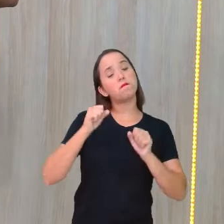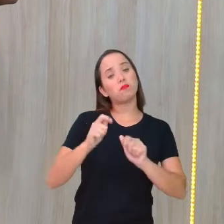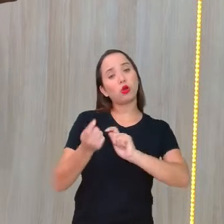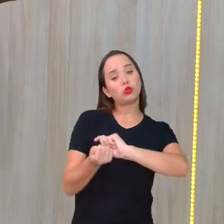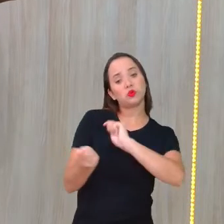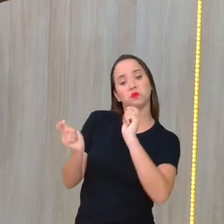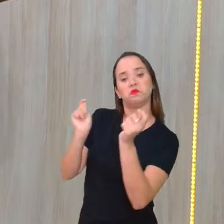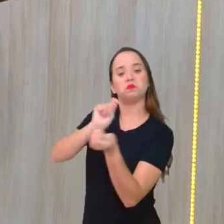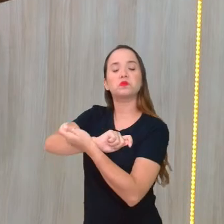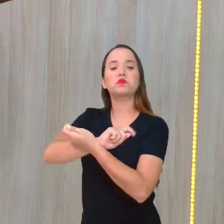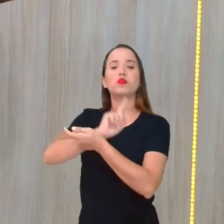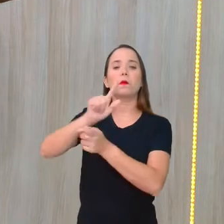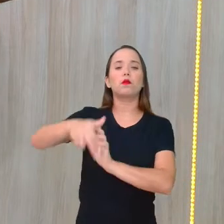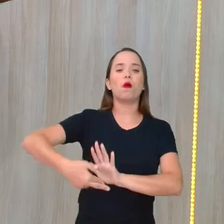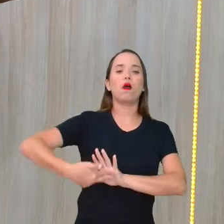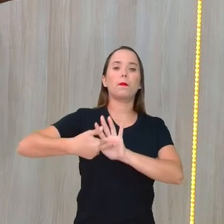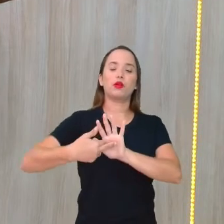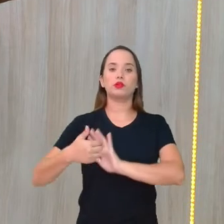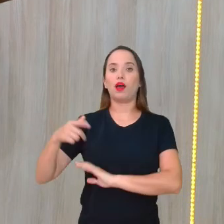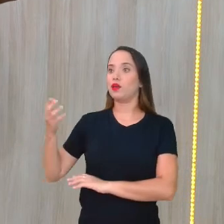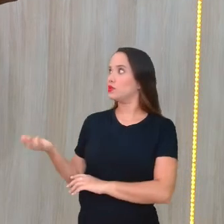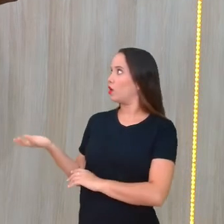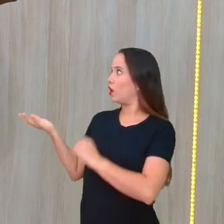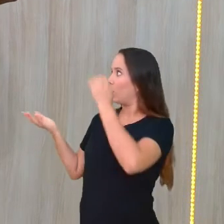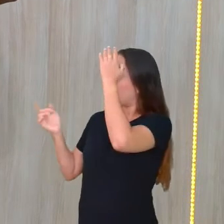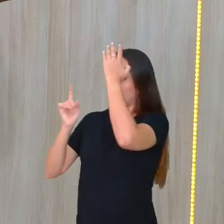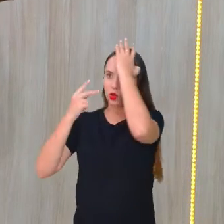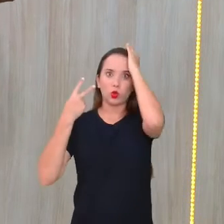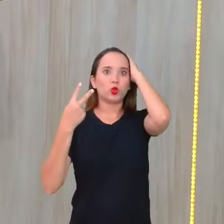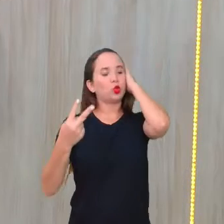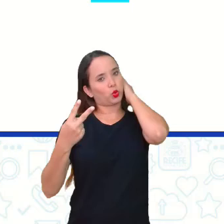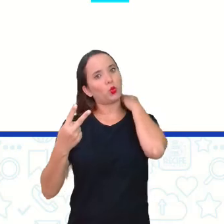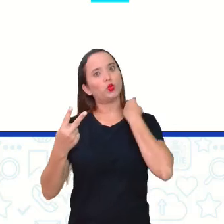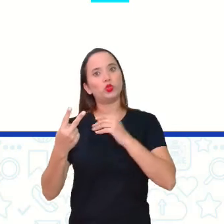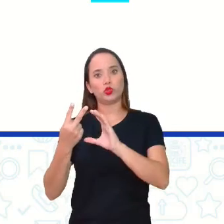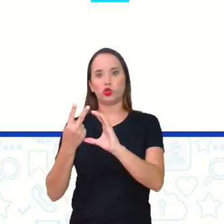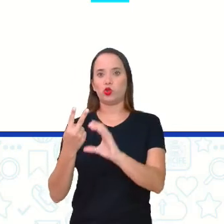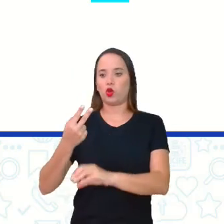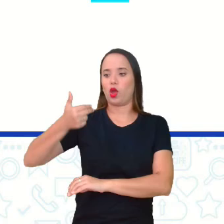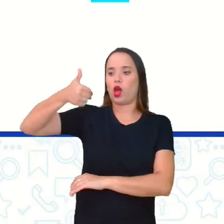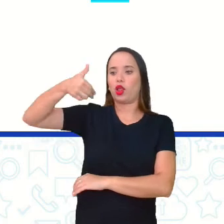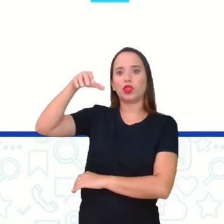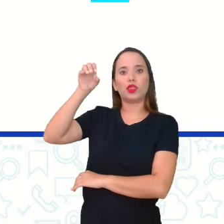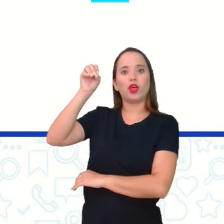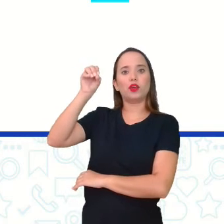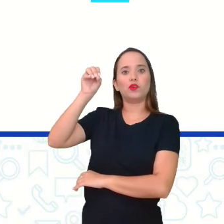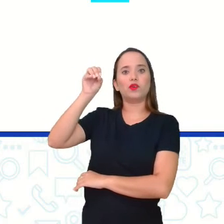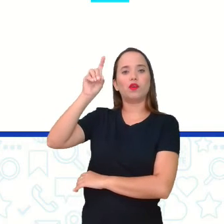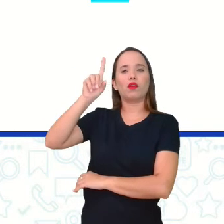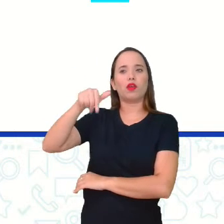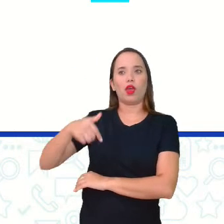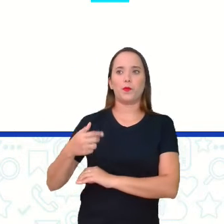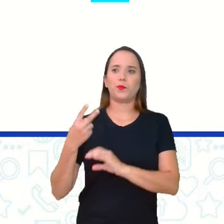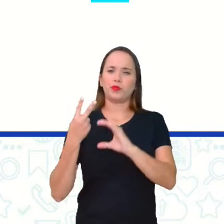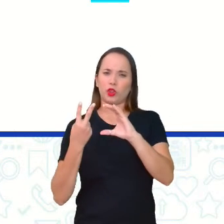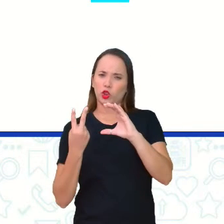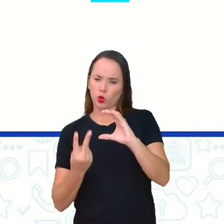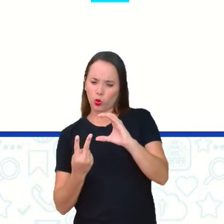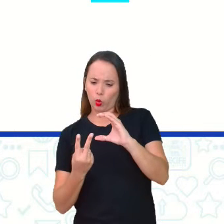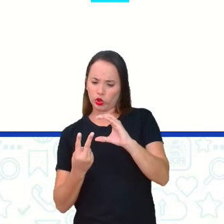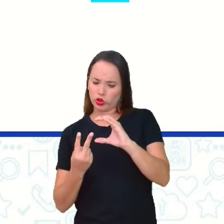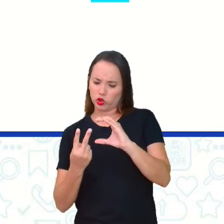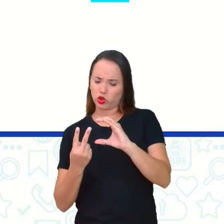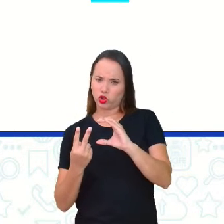representação como essa daqui, ó, 2 com esse 10 em cima. E como é que a gente chama isso daí? É 2 com 10 em cima.